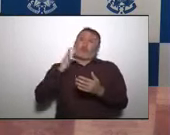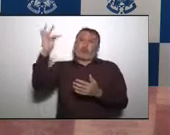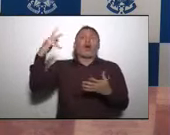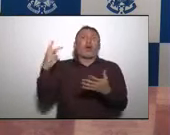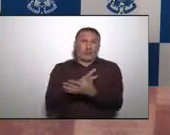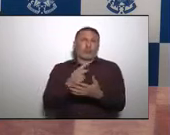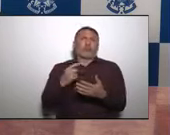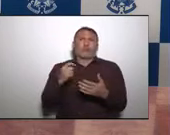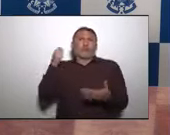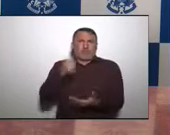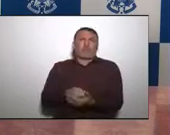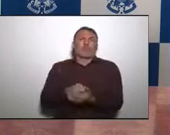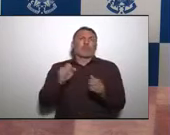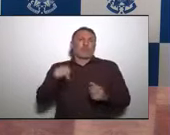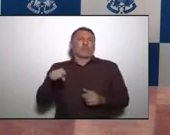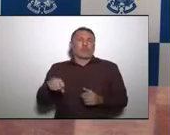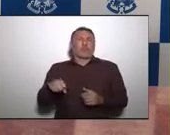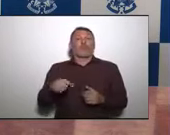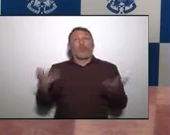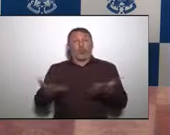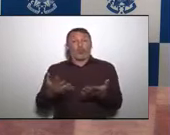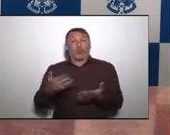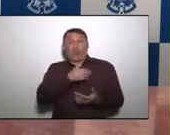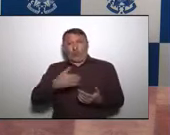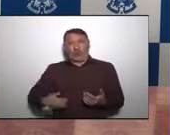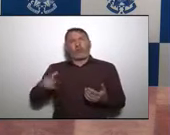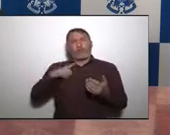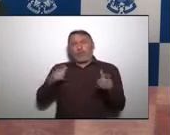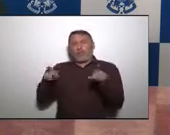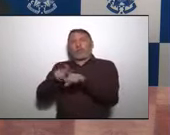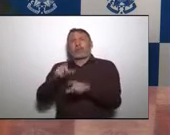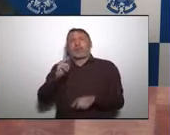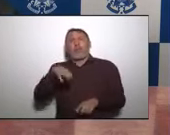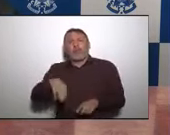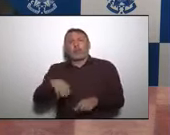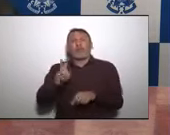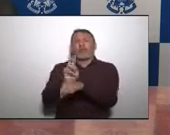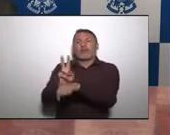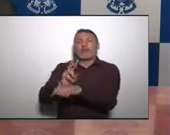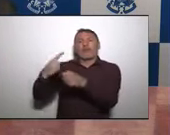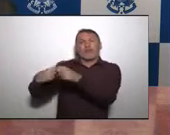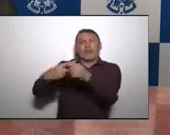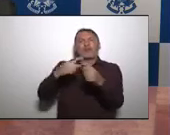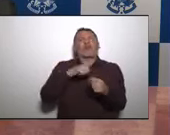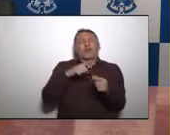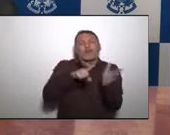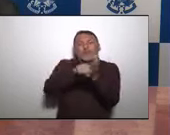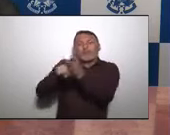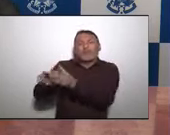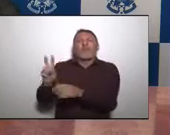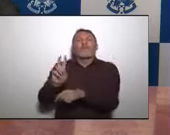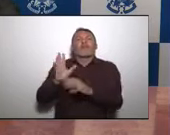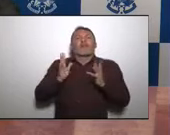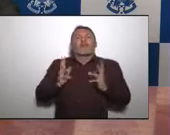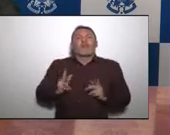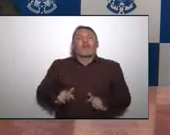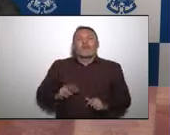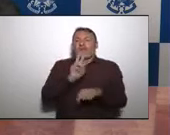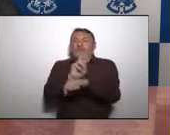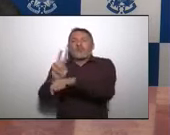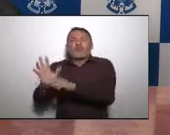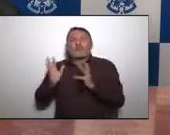os municípios, trabalhando com a Guarda Municipal, ajudando a fiscalização da defesa sanitária, da vigilância sanitária